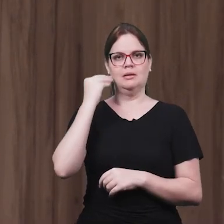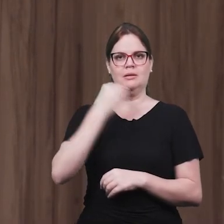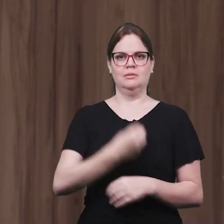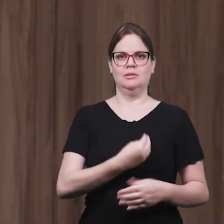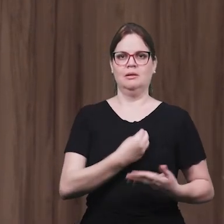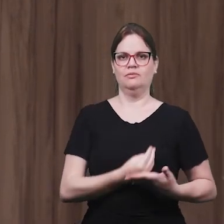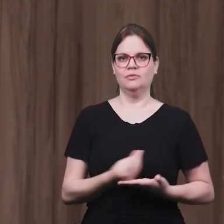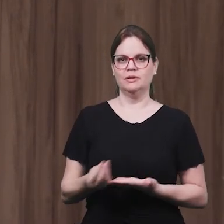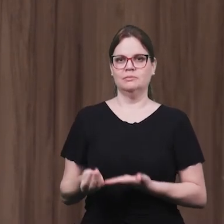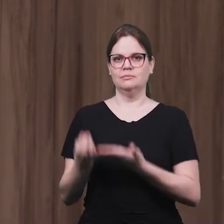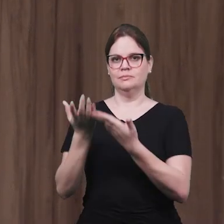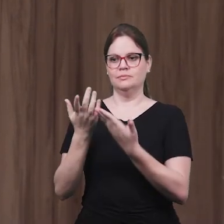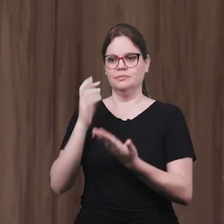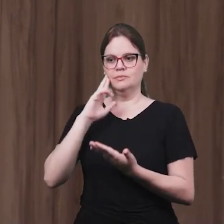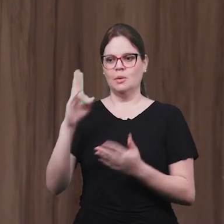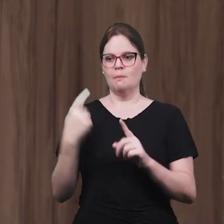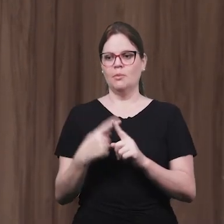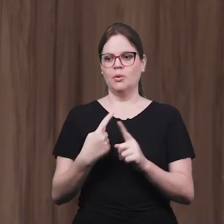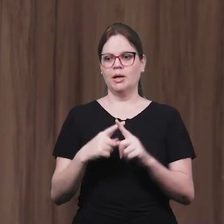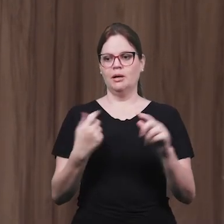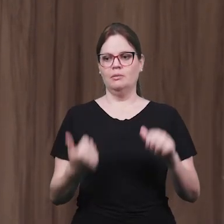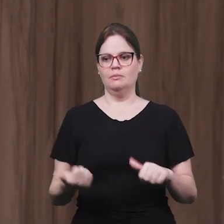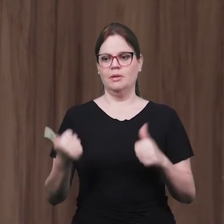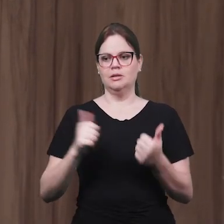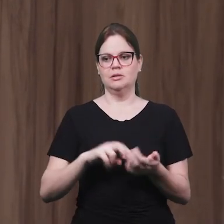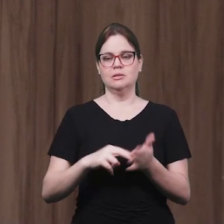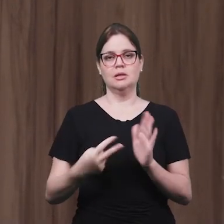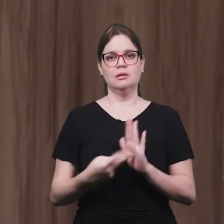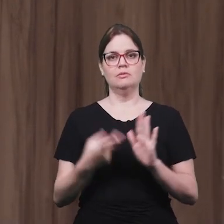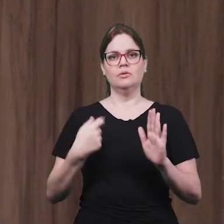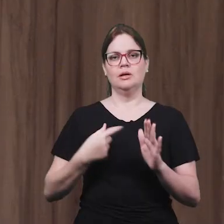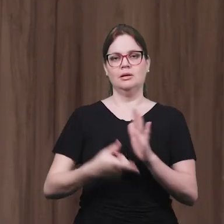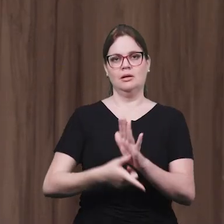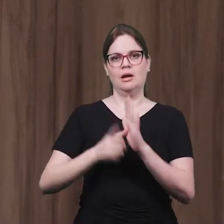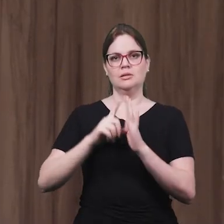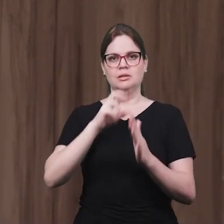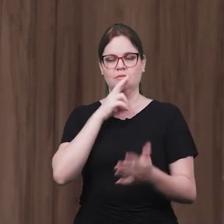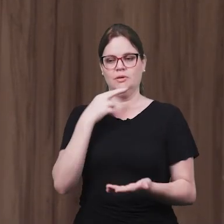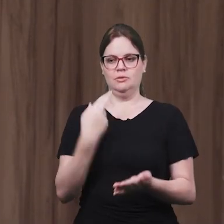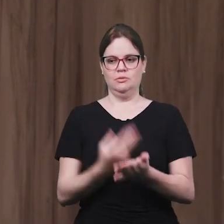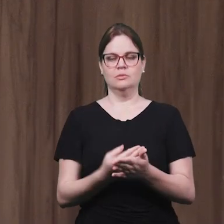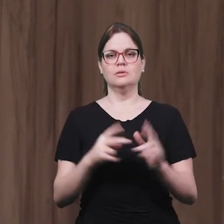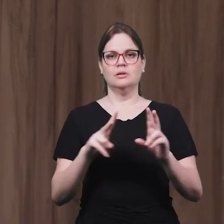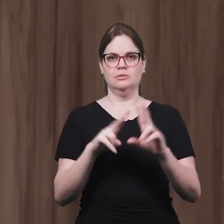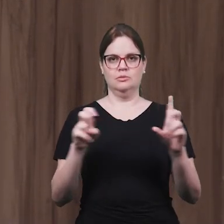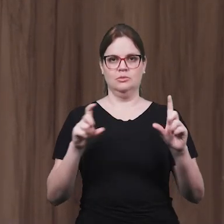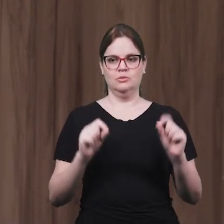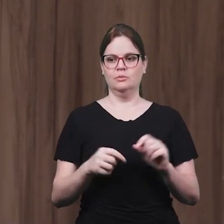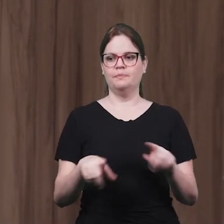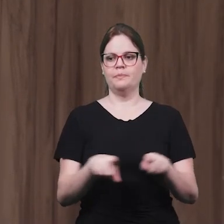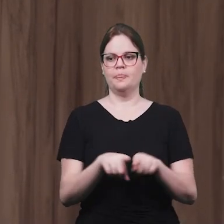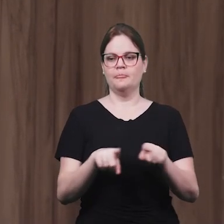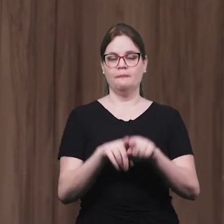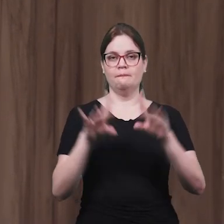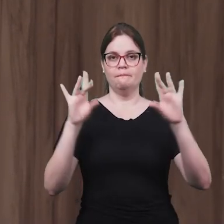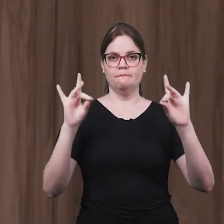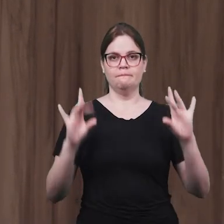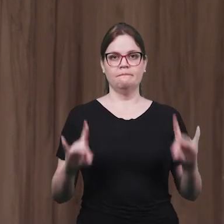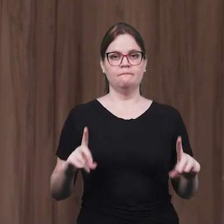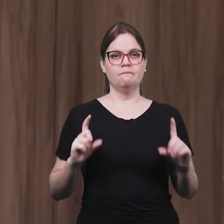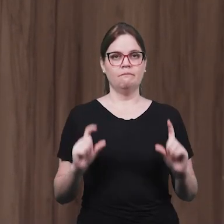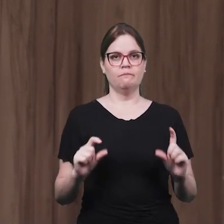para a salvação, porque o batismo é uma consequência dessa experiência de entrega. E um detalhe é